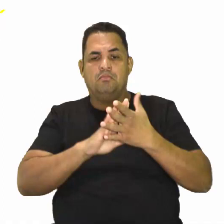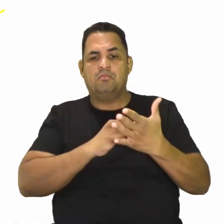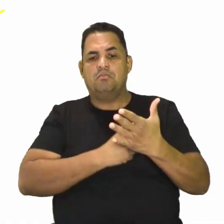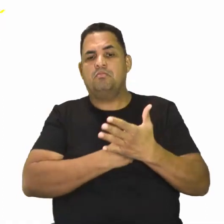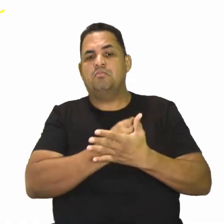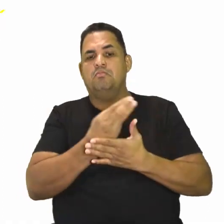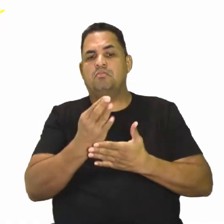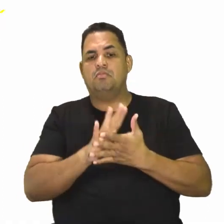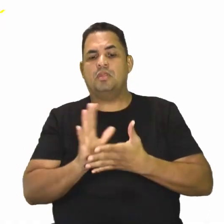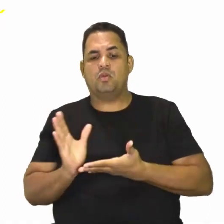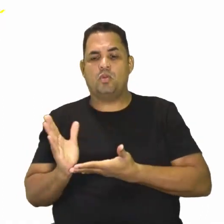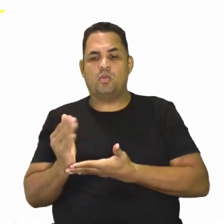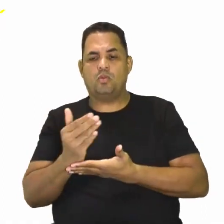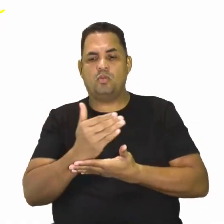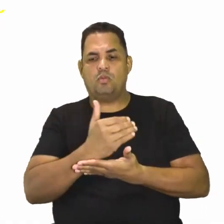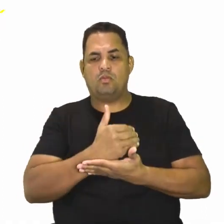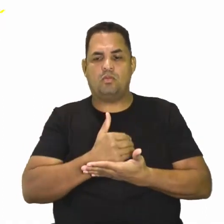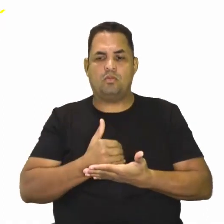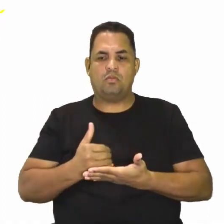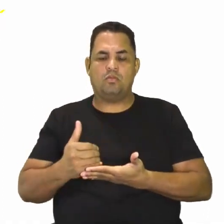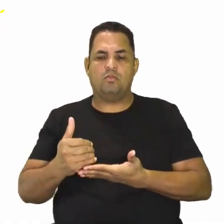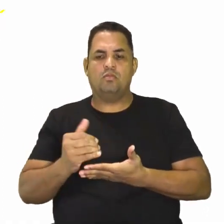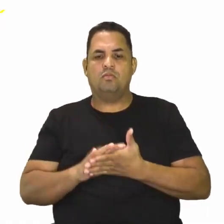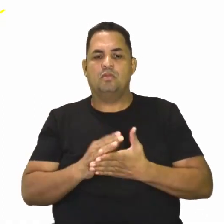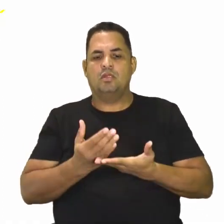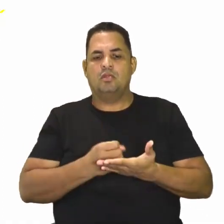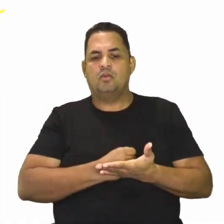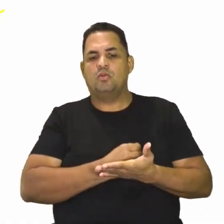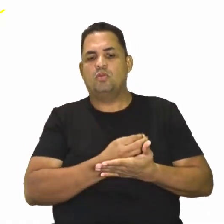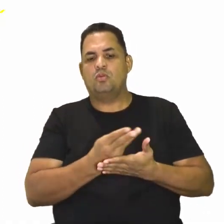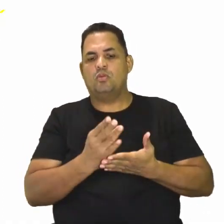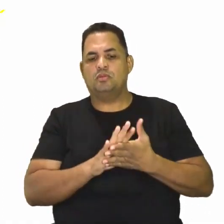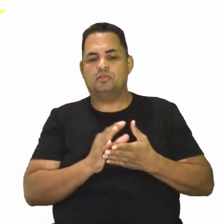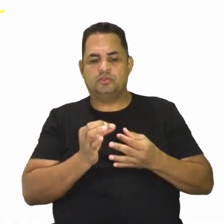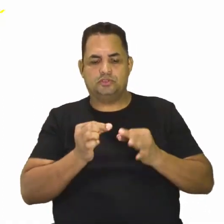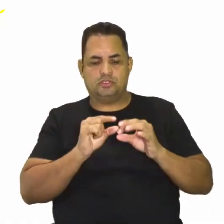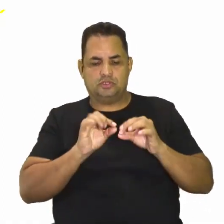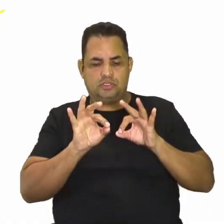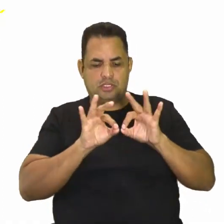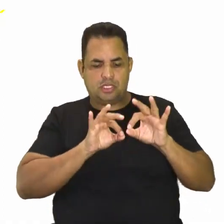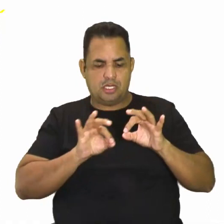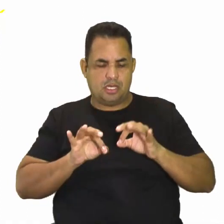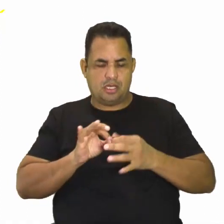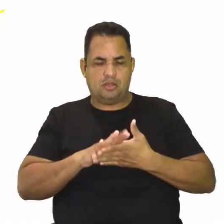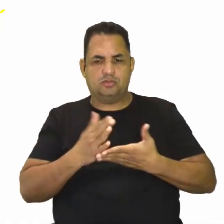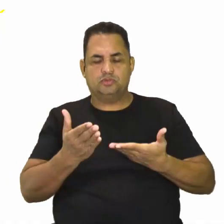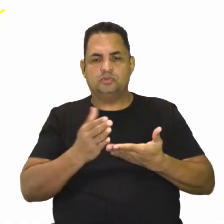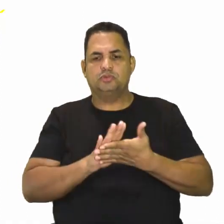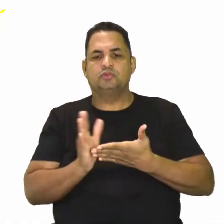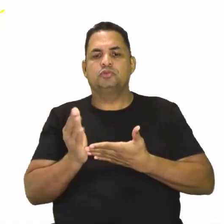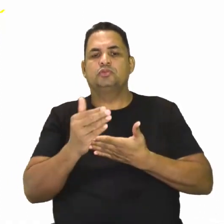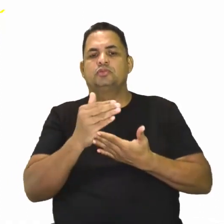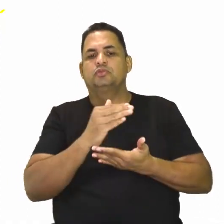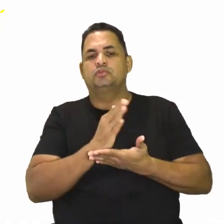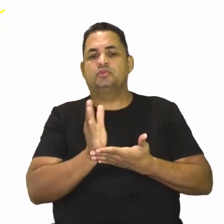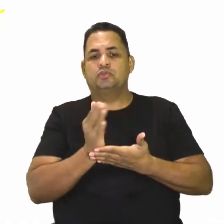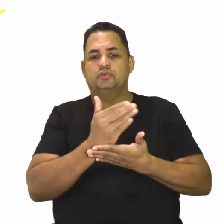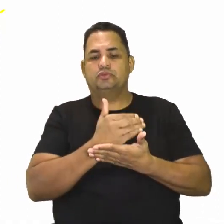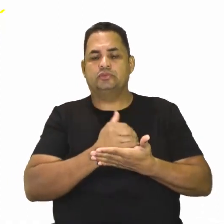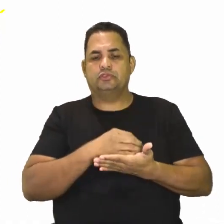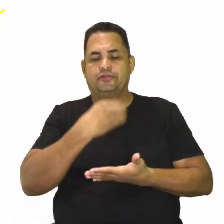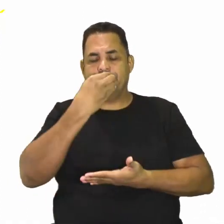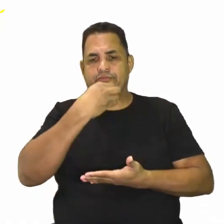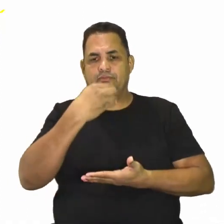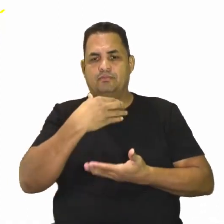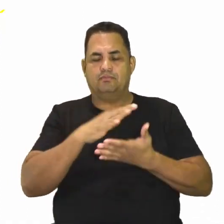de colheita, né? A quantidade de grãos, quantidade de frutos que você vai colher. Eu estou falando